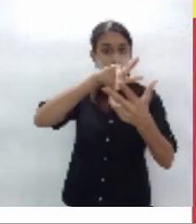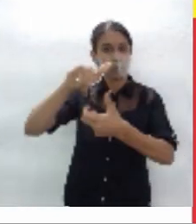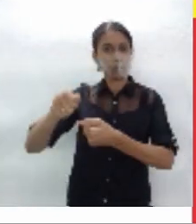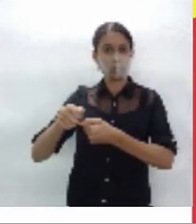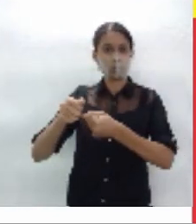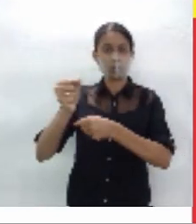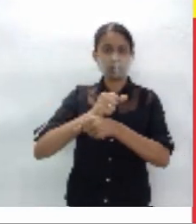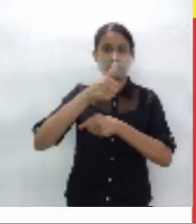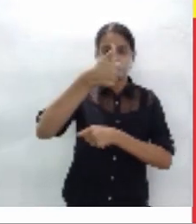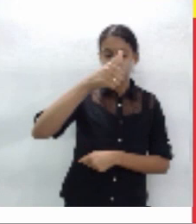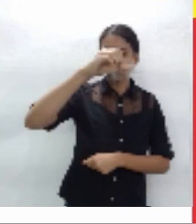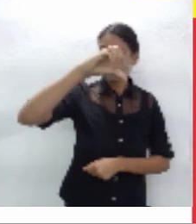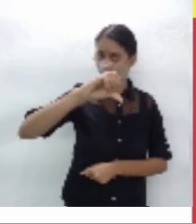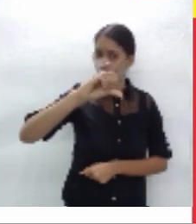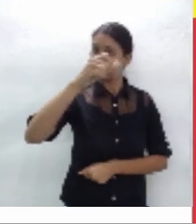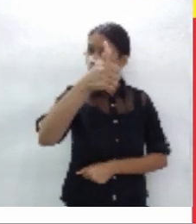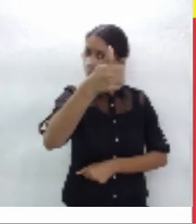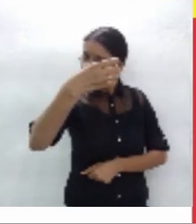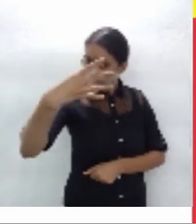tá certo? De